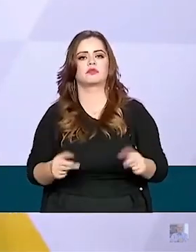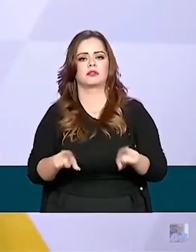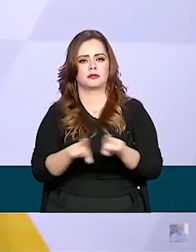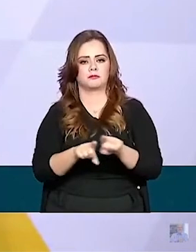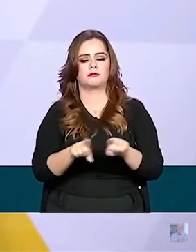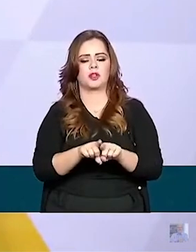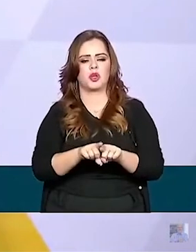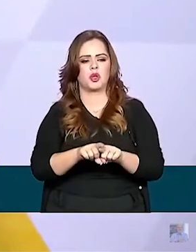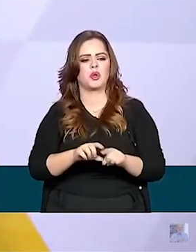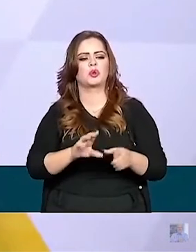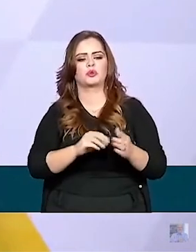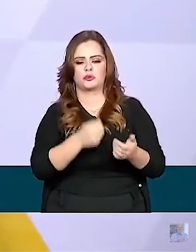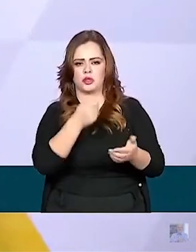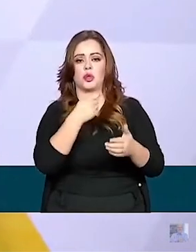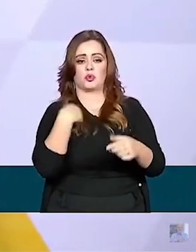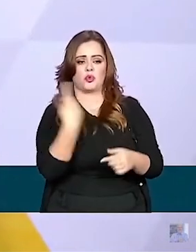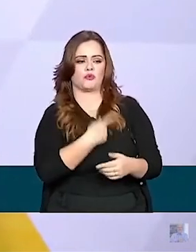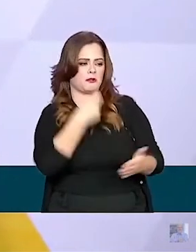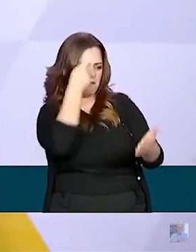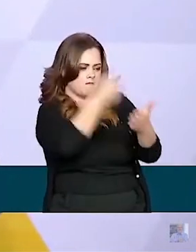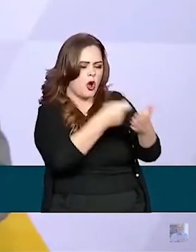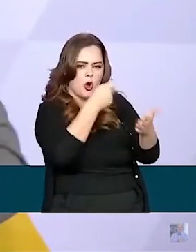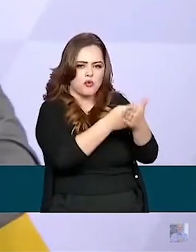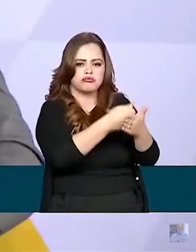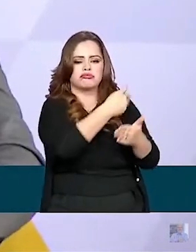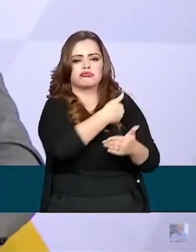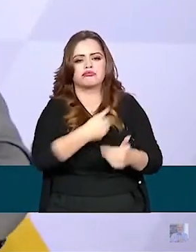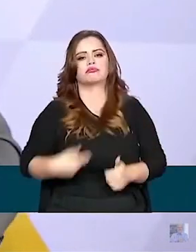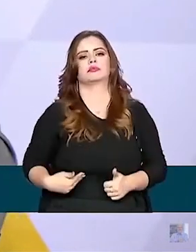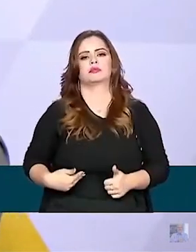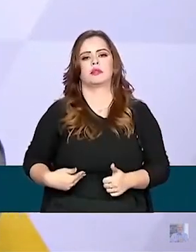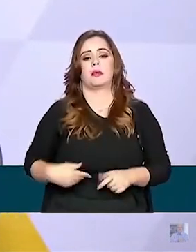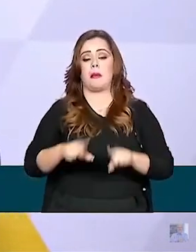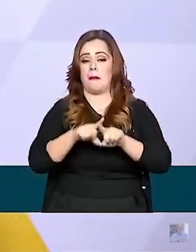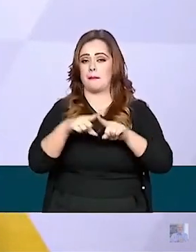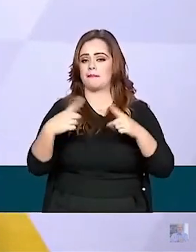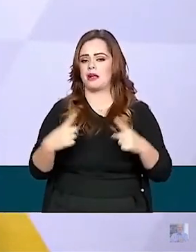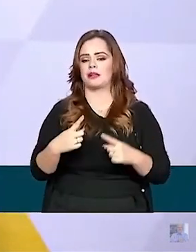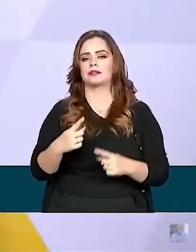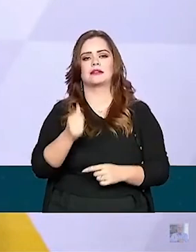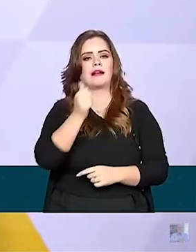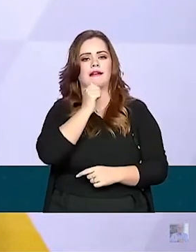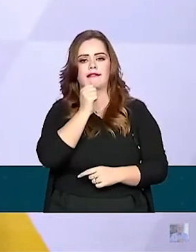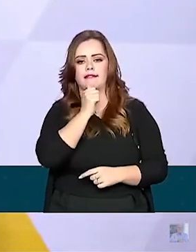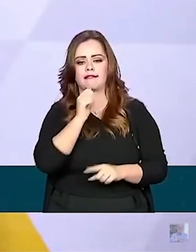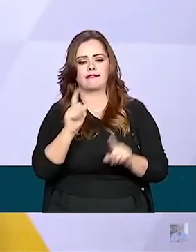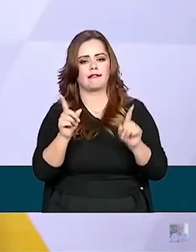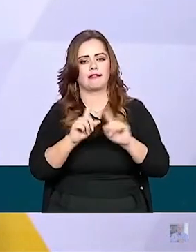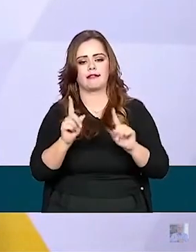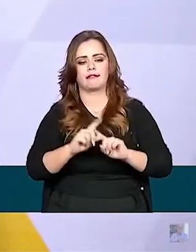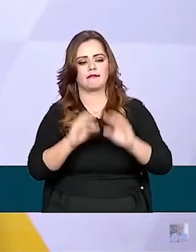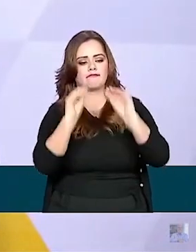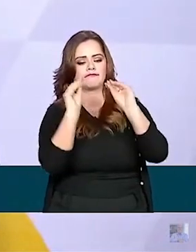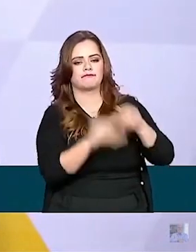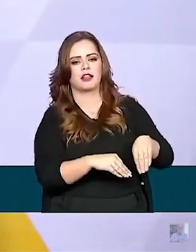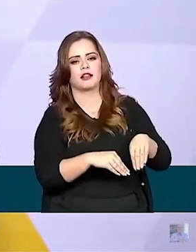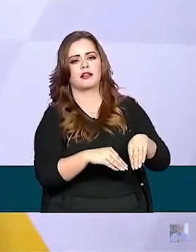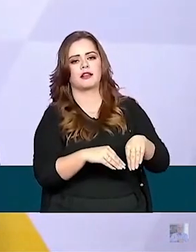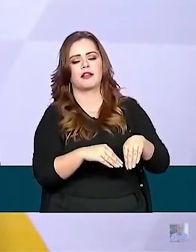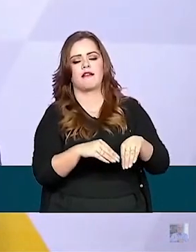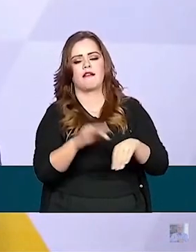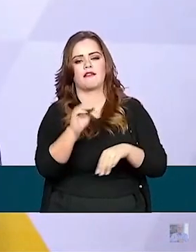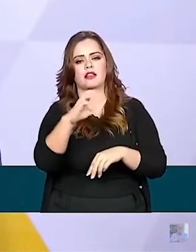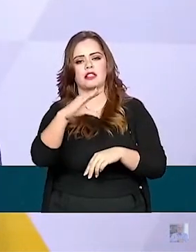Nós derrotamos um presidente, mas nós ainda não derrotamos o fascismo que foi